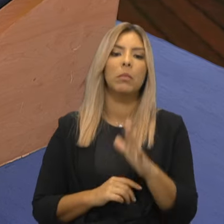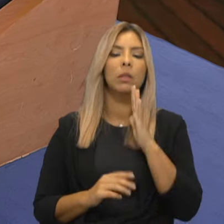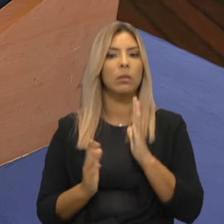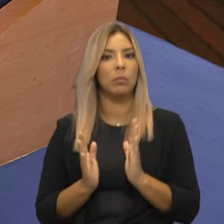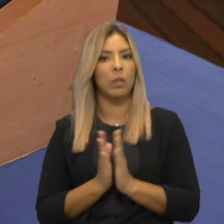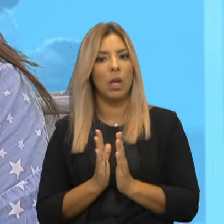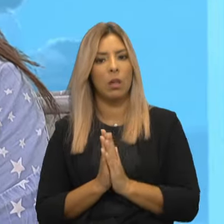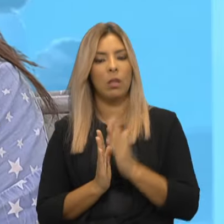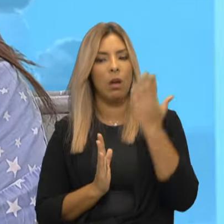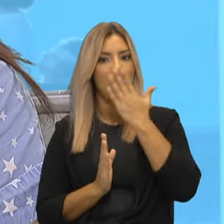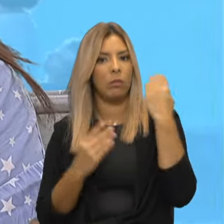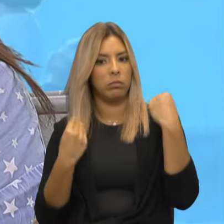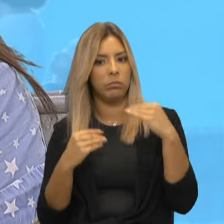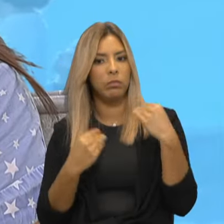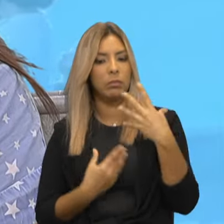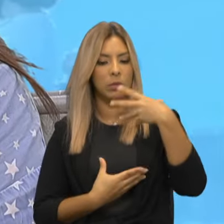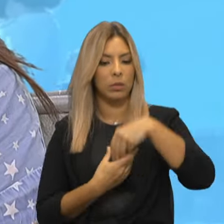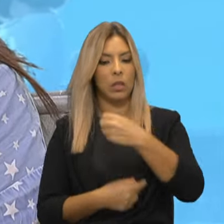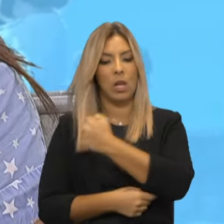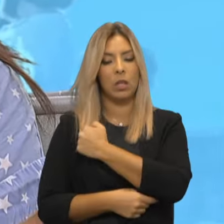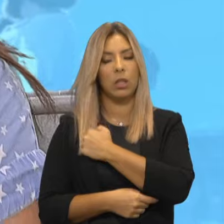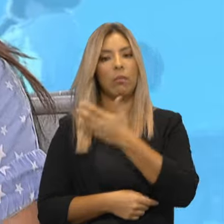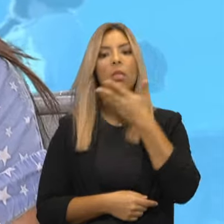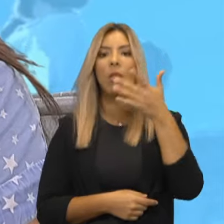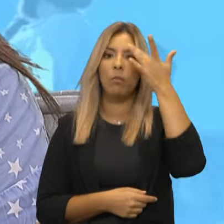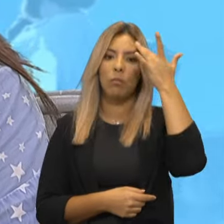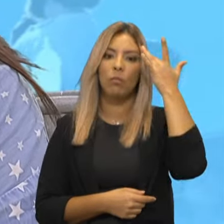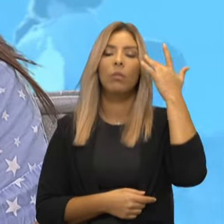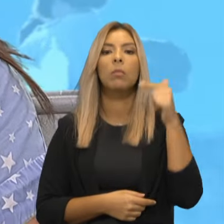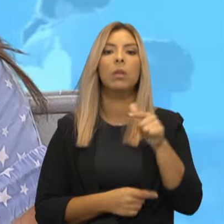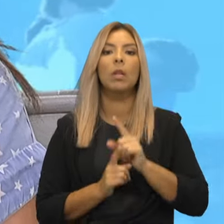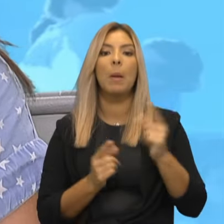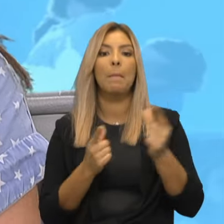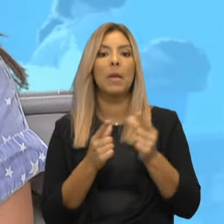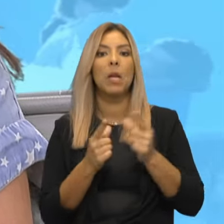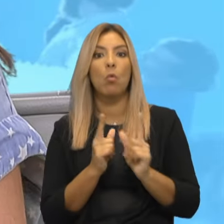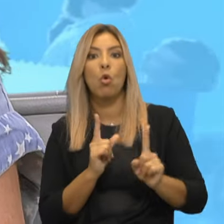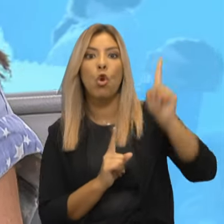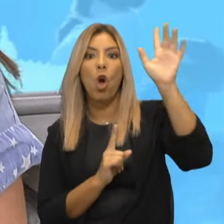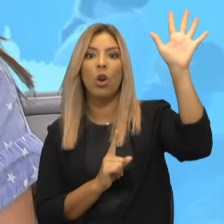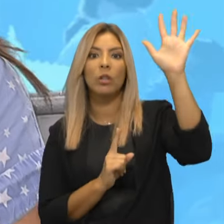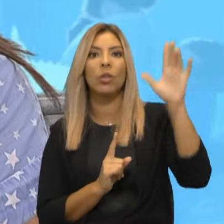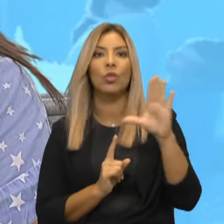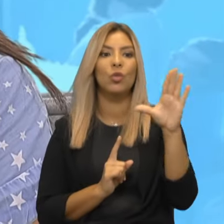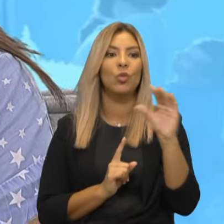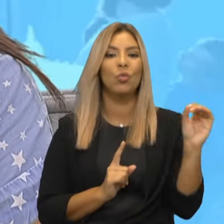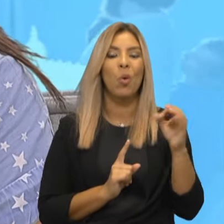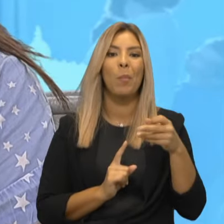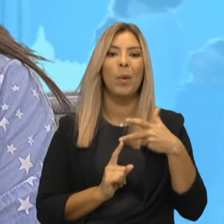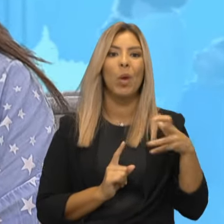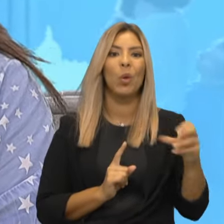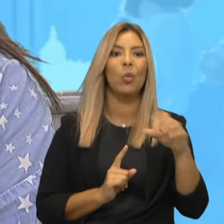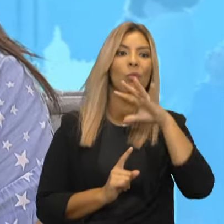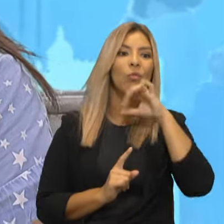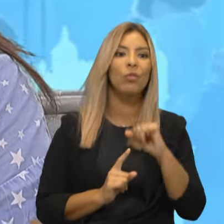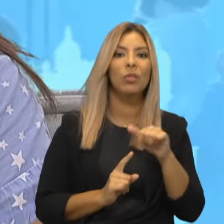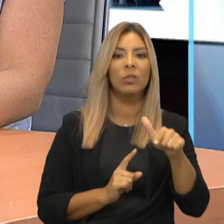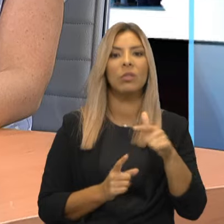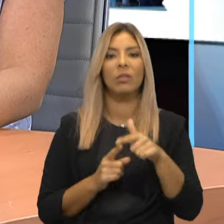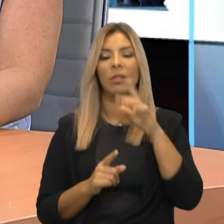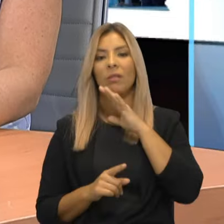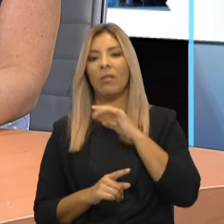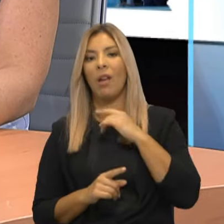casa facilitou muito nesse sentido. Nós até tínhamos assim algum feedback dos primos lá do Norte que mandavam uma mensagem a dizer: olha, o João Pedro é que é o catequista da minha filha. E portanto